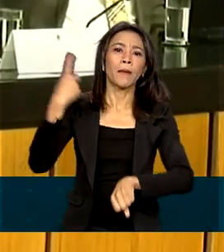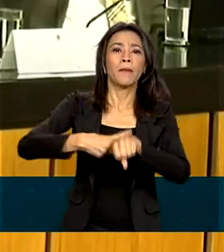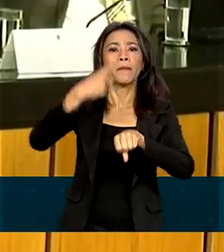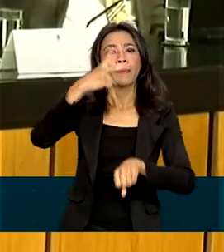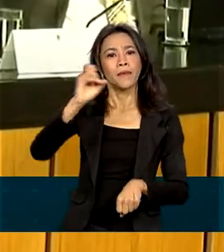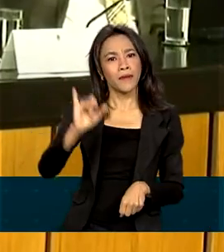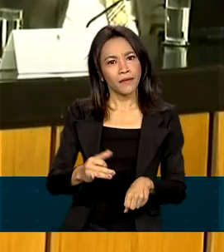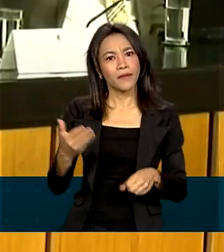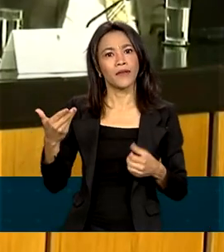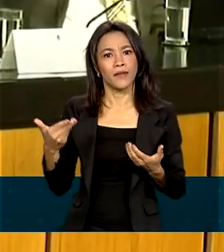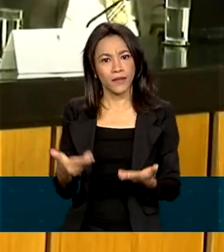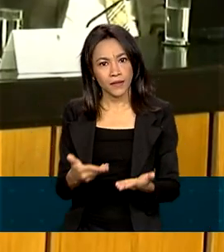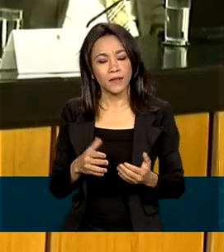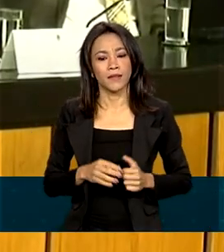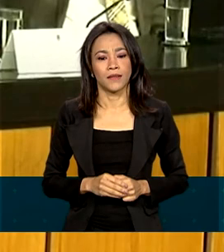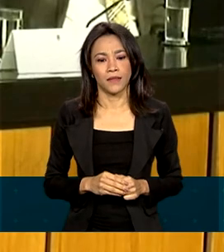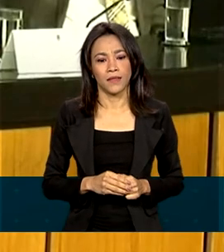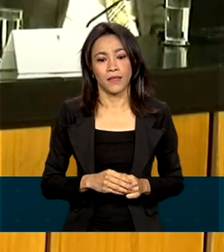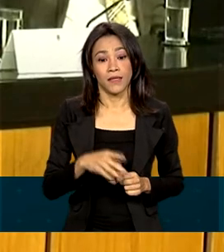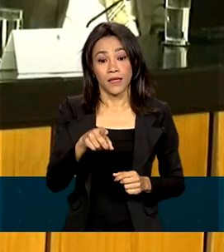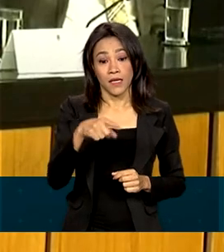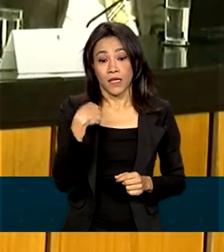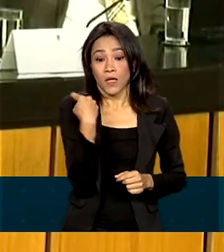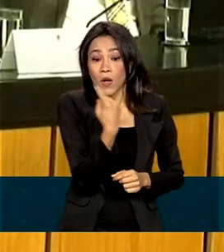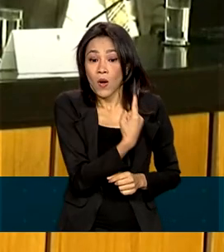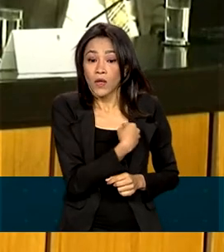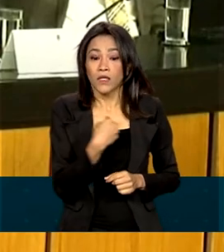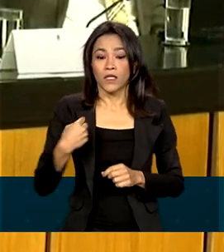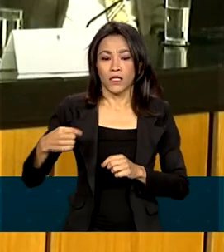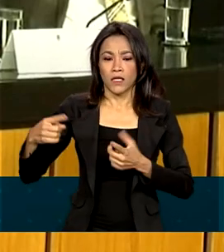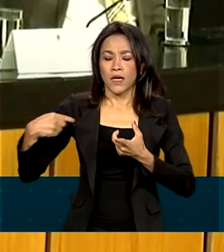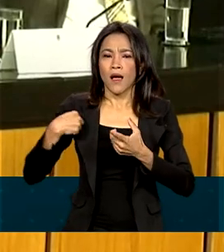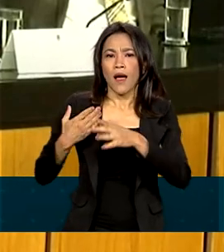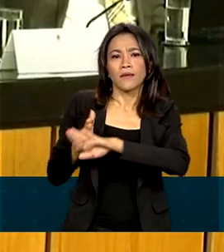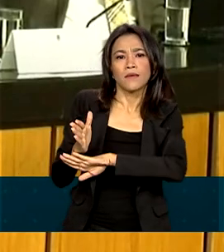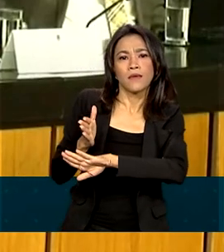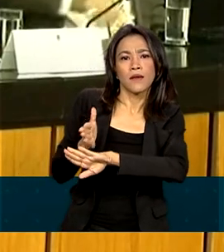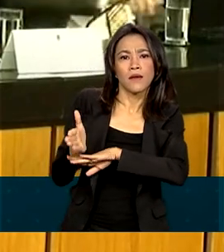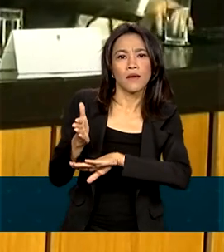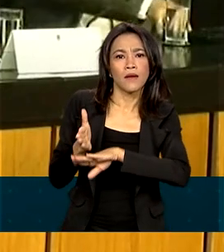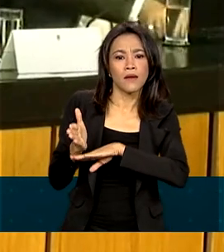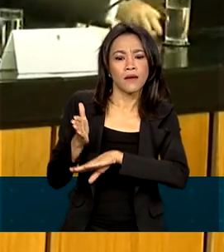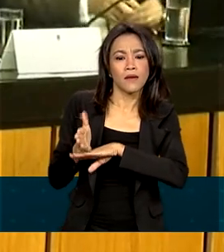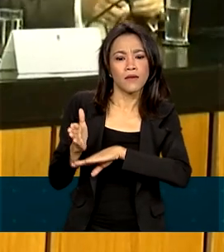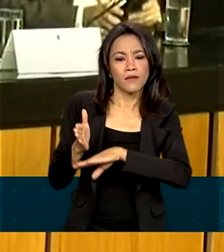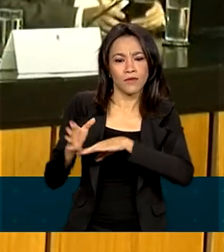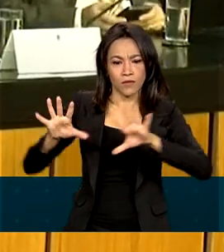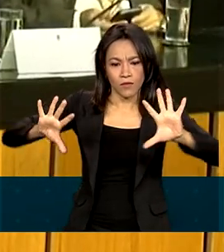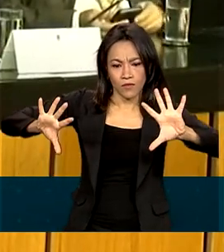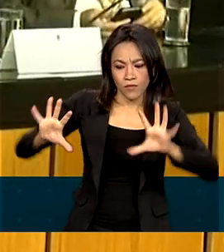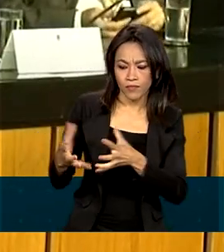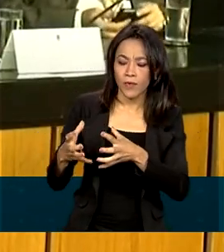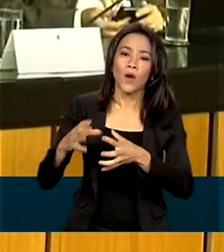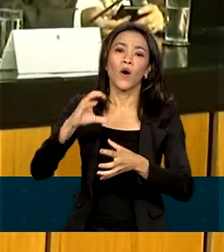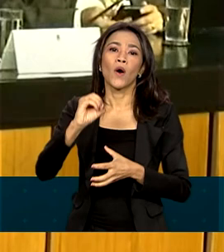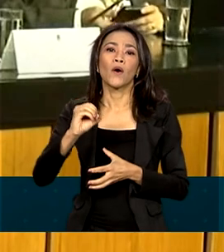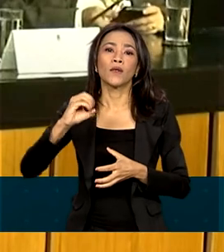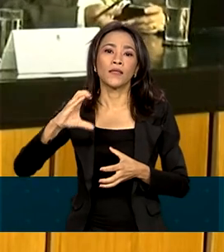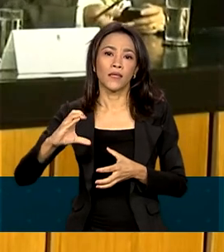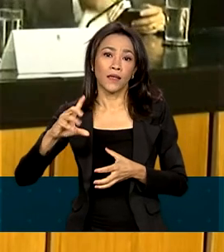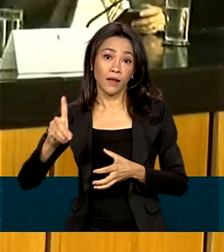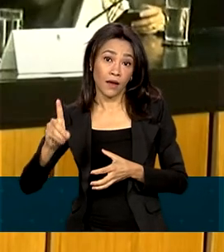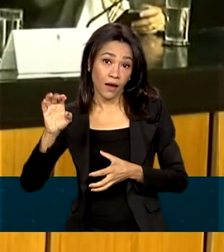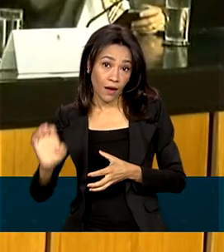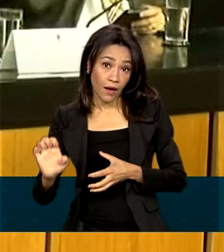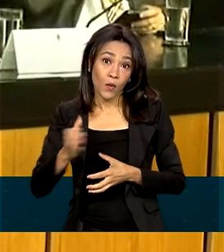tarifa externa comum do Mercosul. Pela primeira vez, disputando o acesso à Liga dos Campeões, que é a OCDE, com